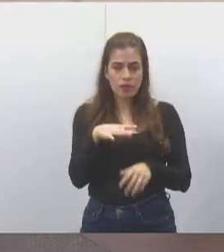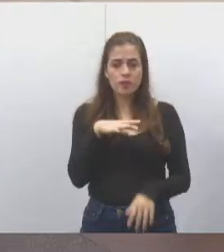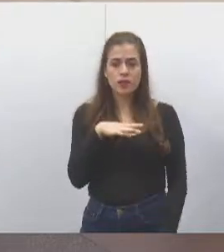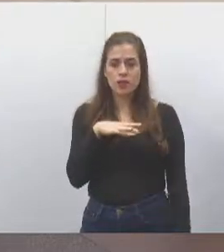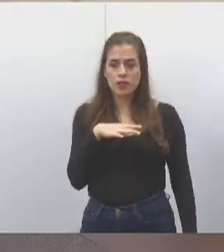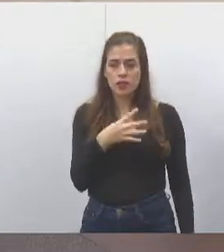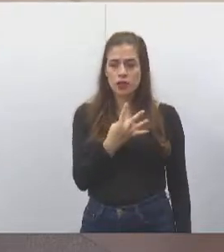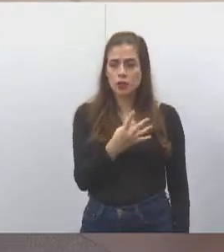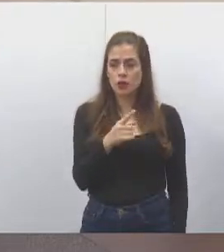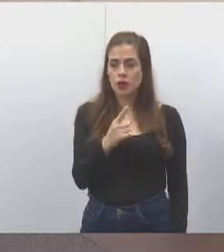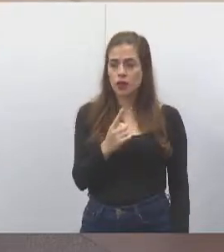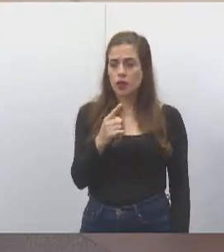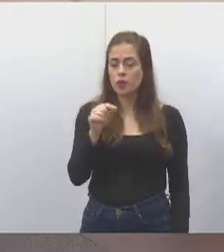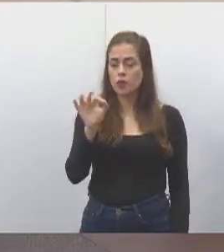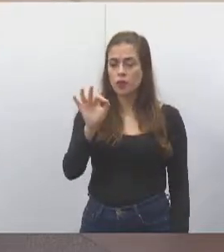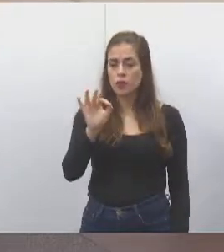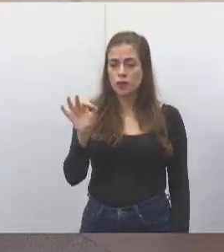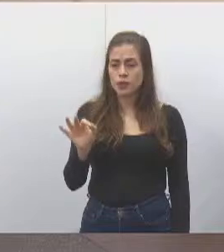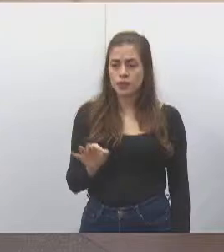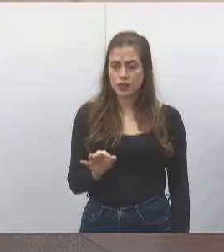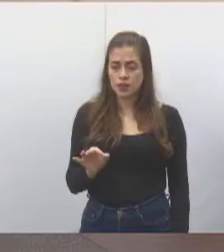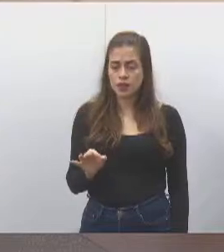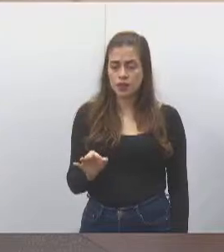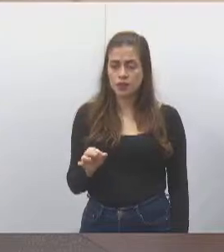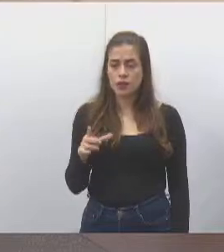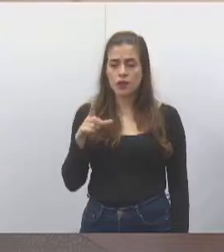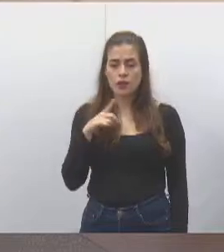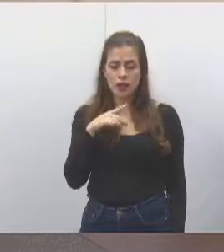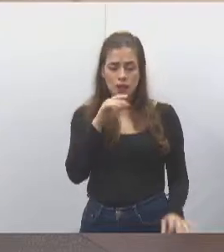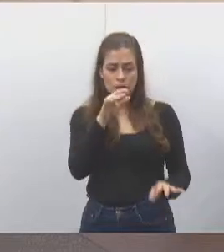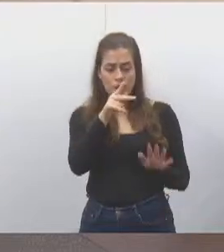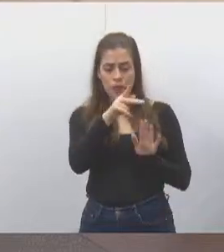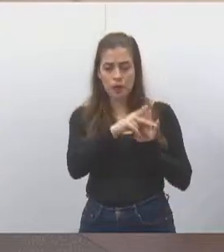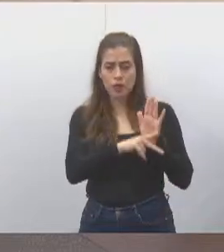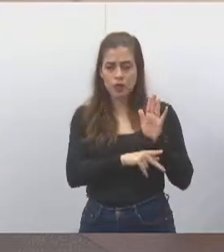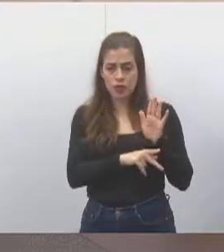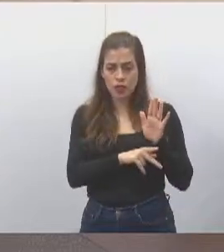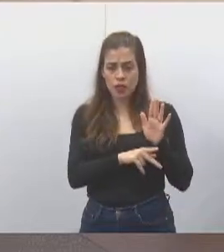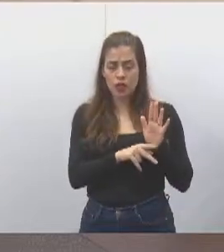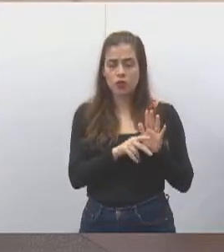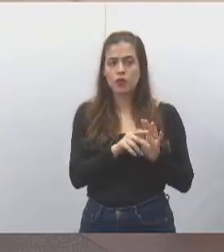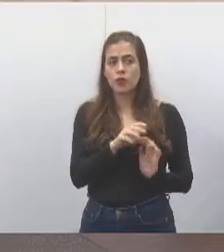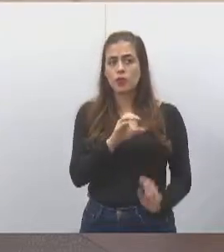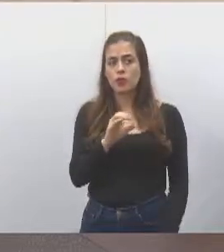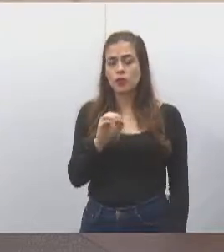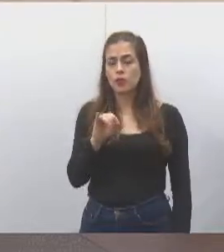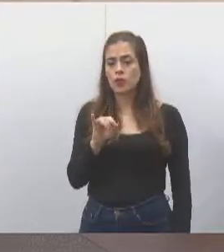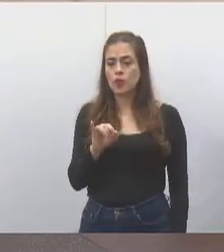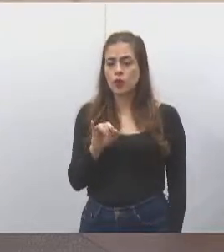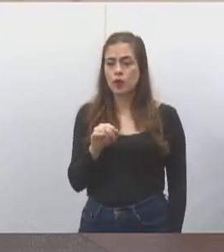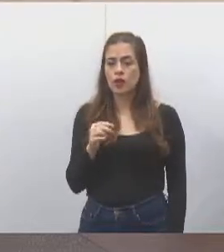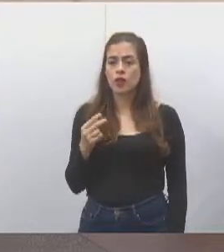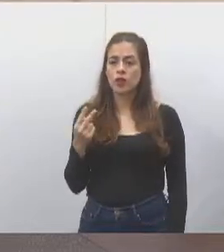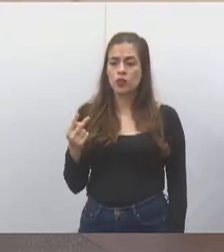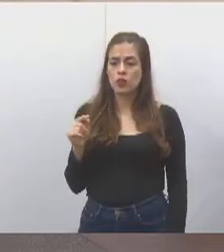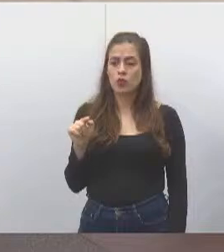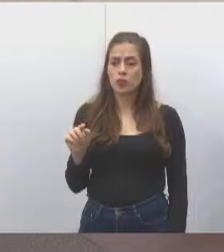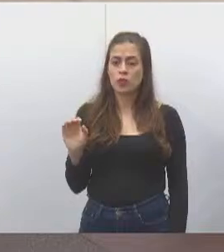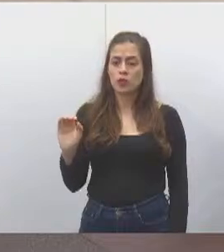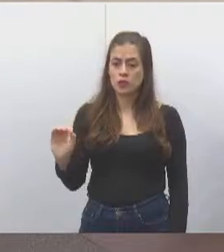de 41%. Aqui nós temos o projeto do COI 2.0.